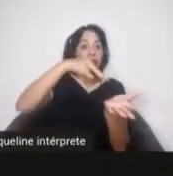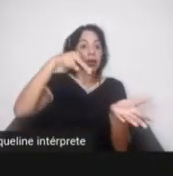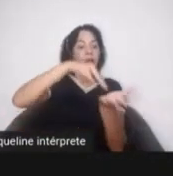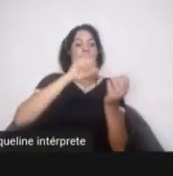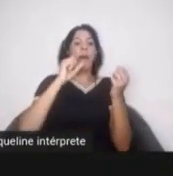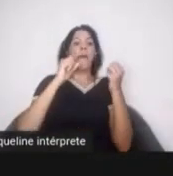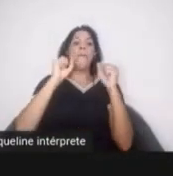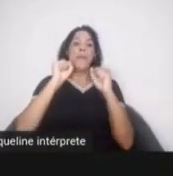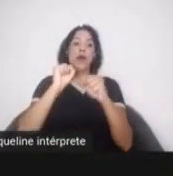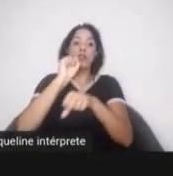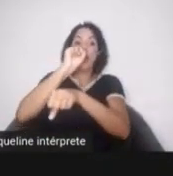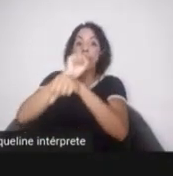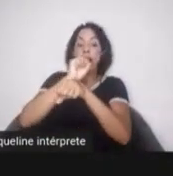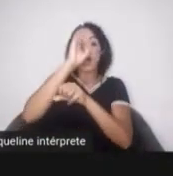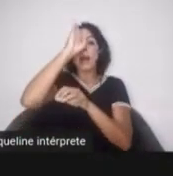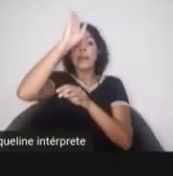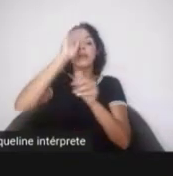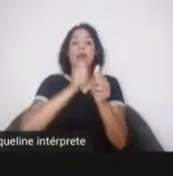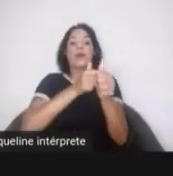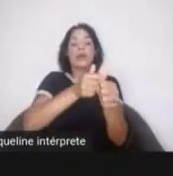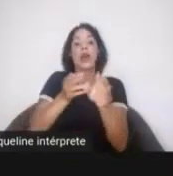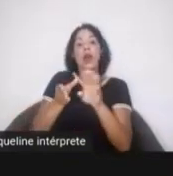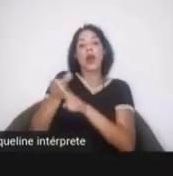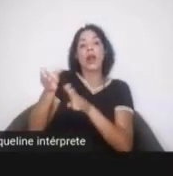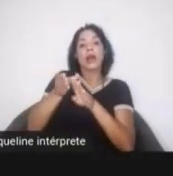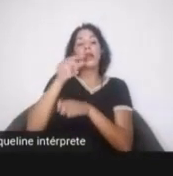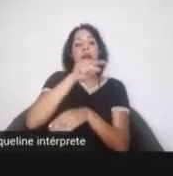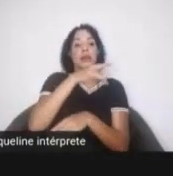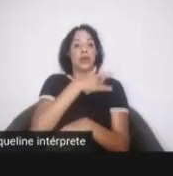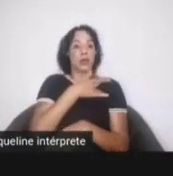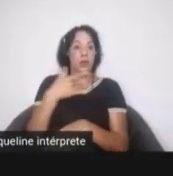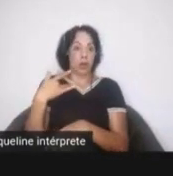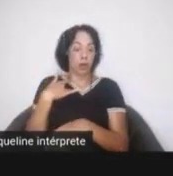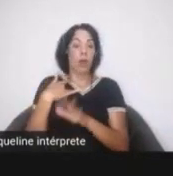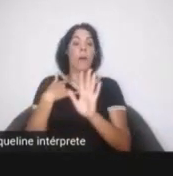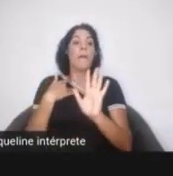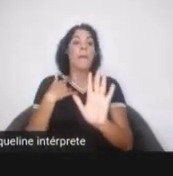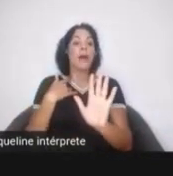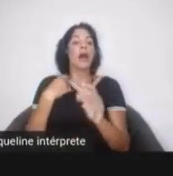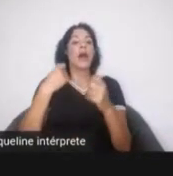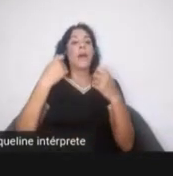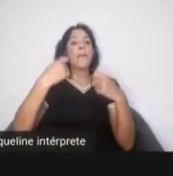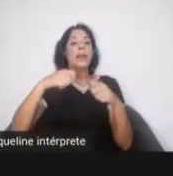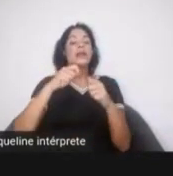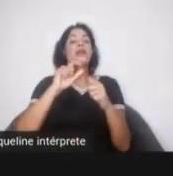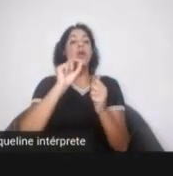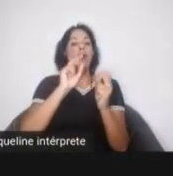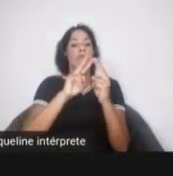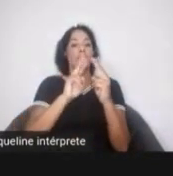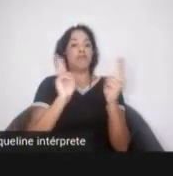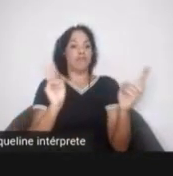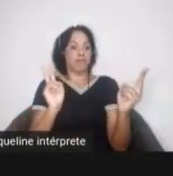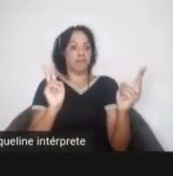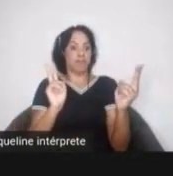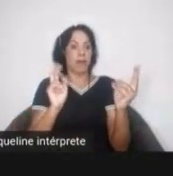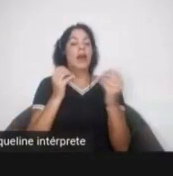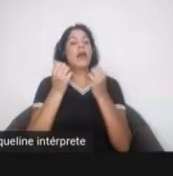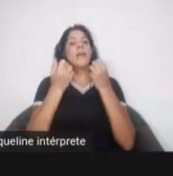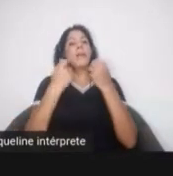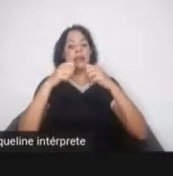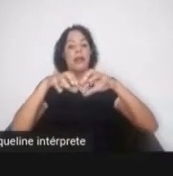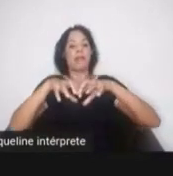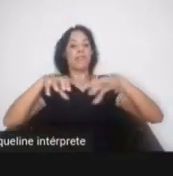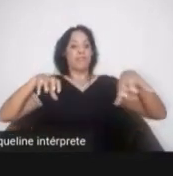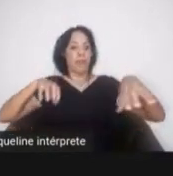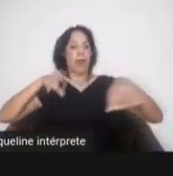órgãos sanitários, mas devem ser mantidos de forma remota. Então, como é que eles podem ser mantidos, né, de